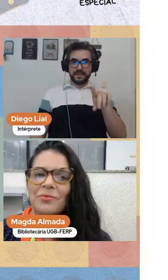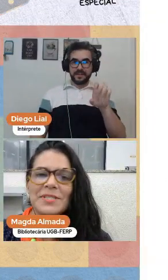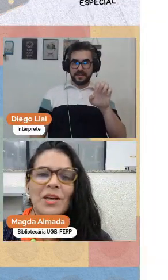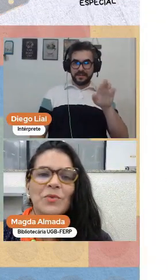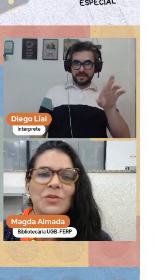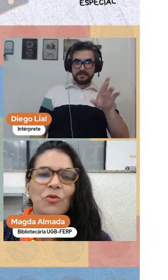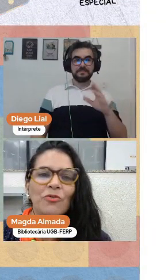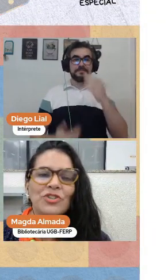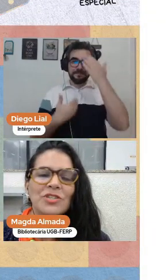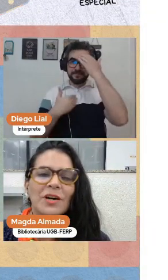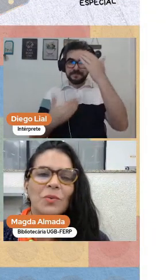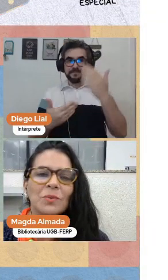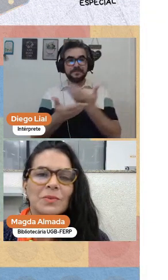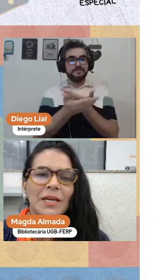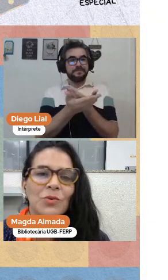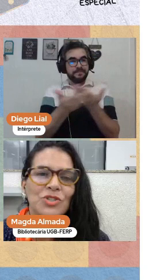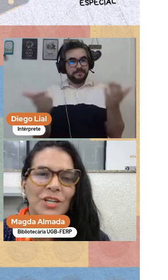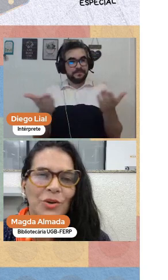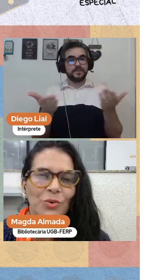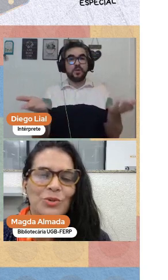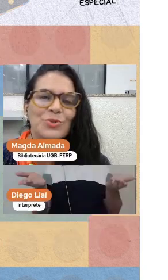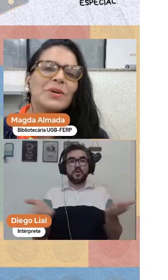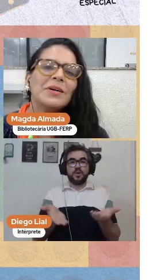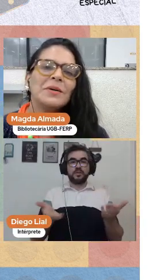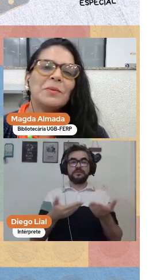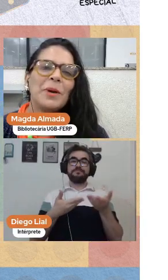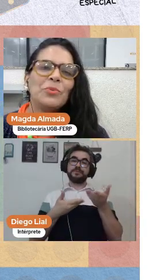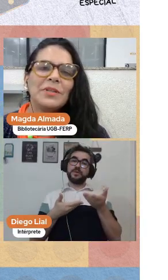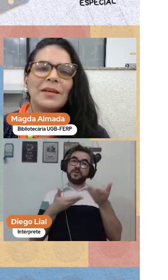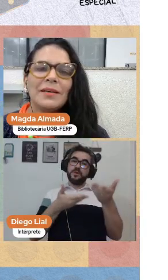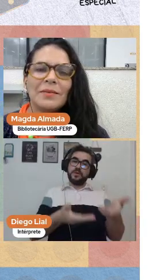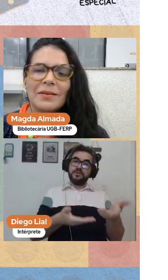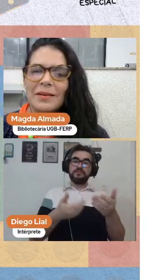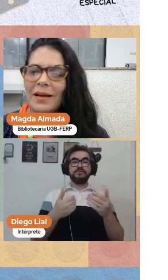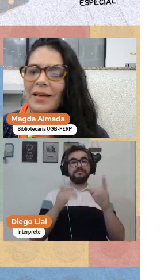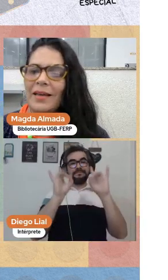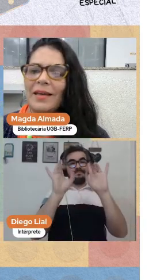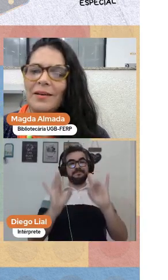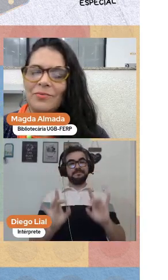que fizeram esse convite tão rico e generoso para poder